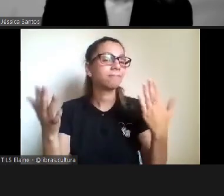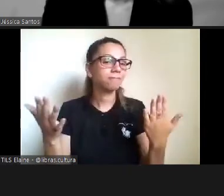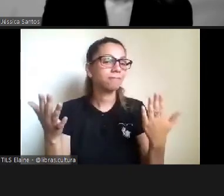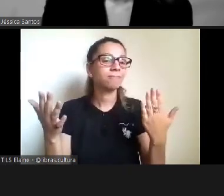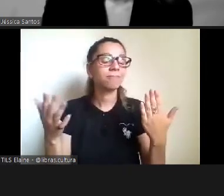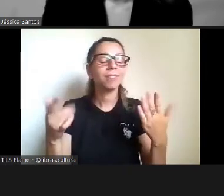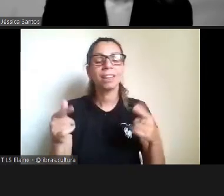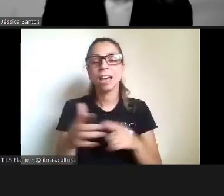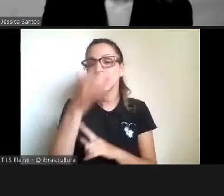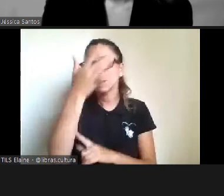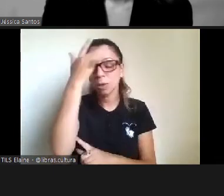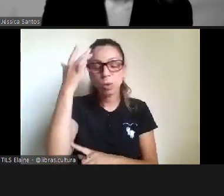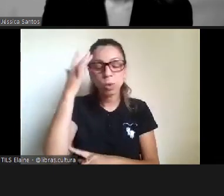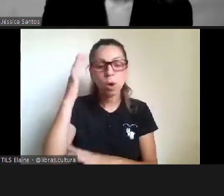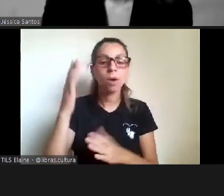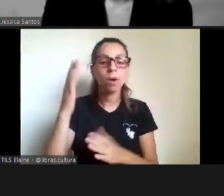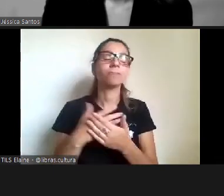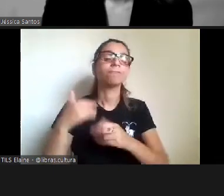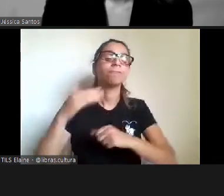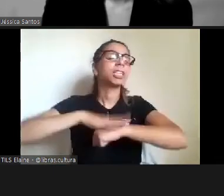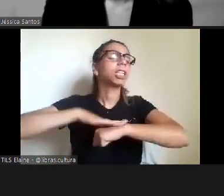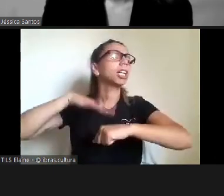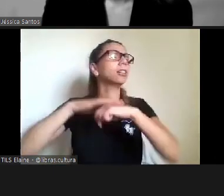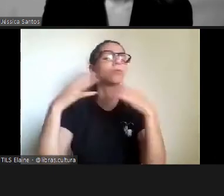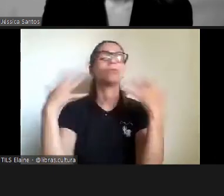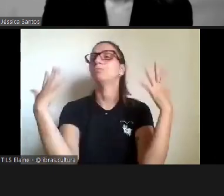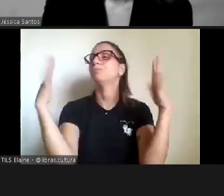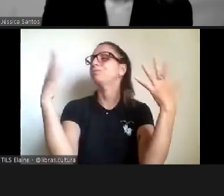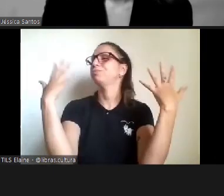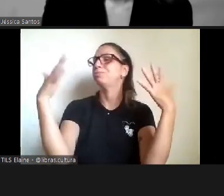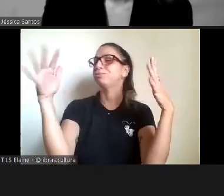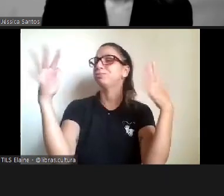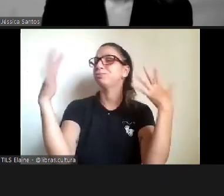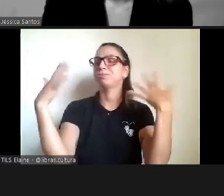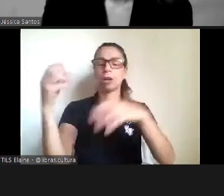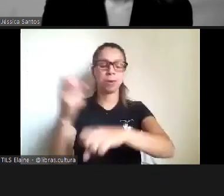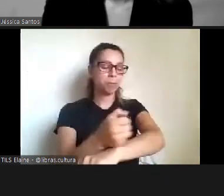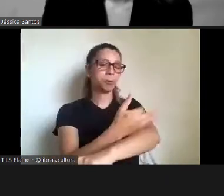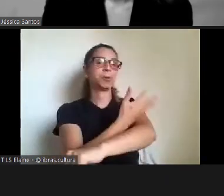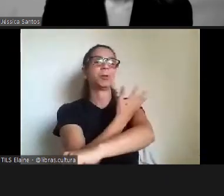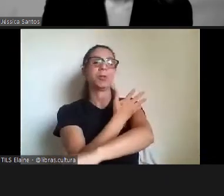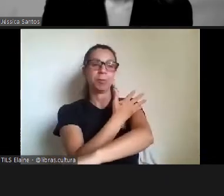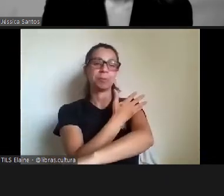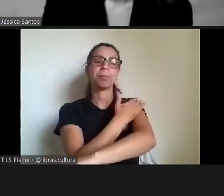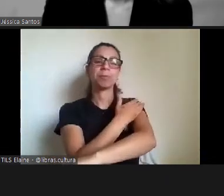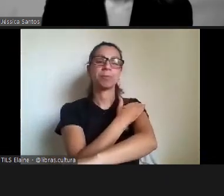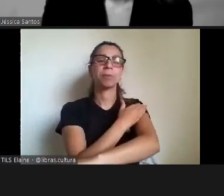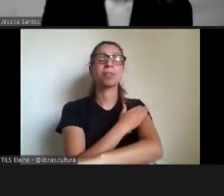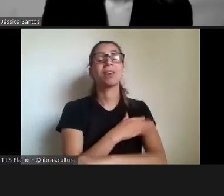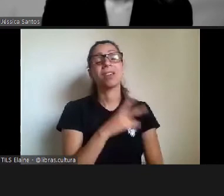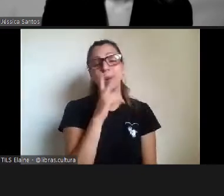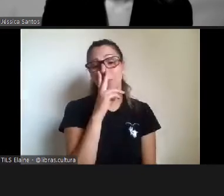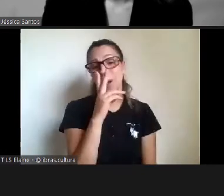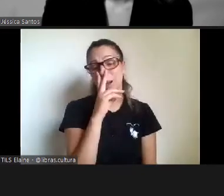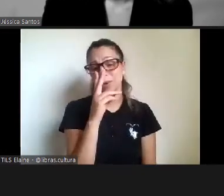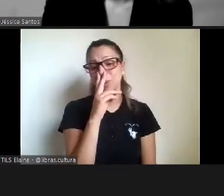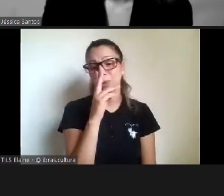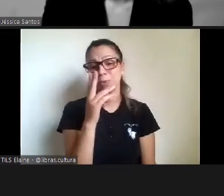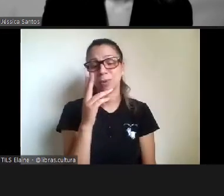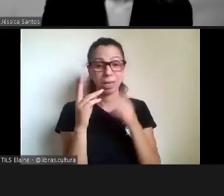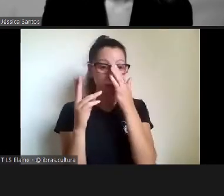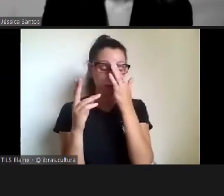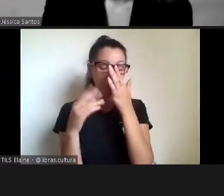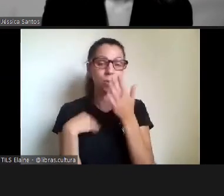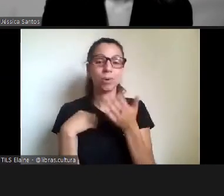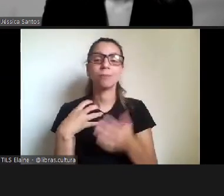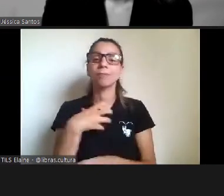recebe todo aquele carinho mesmo, né, da galera que... E eu acho que é isso que eu sinto, que eu venho sentindo mais